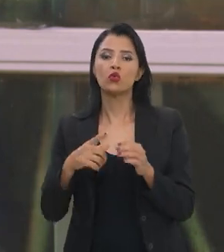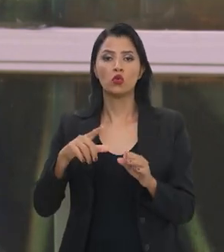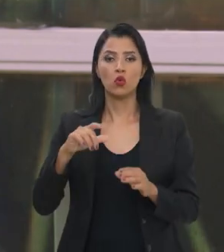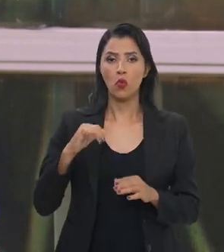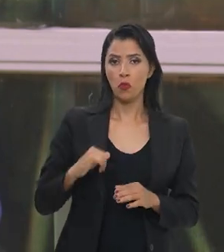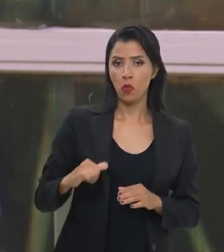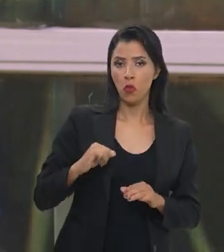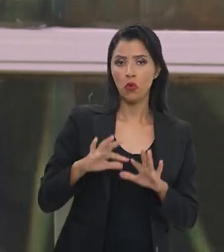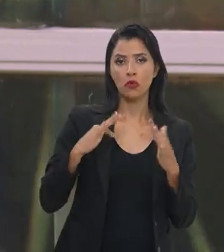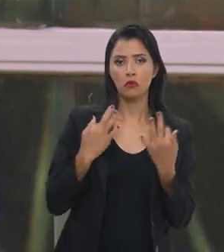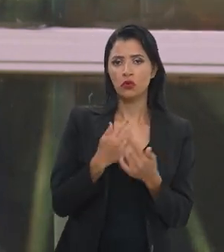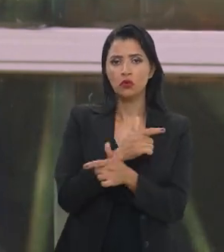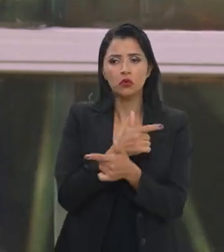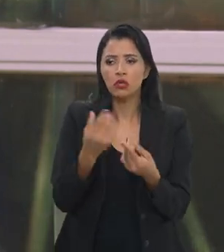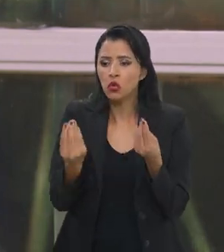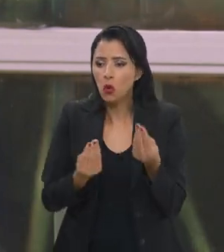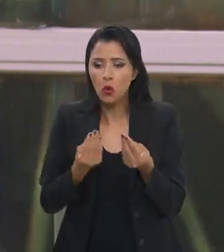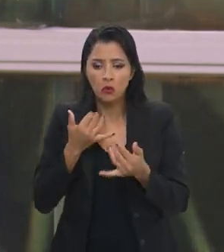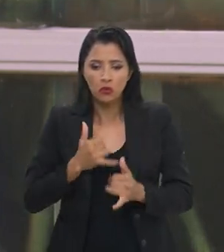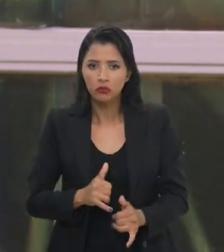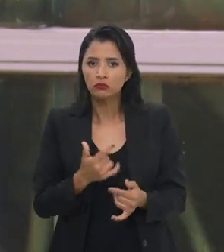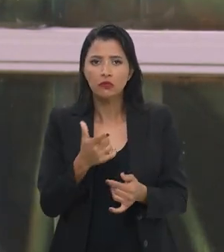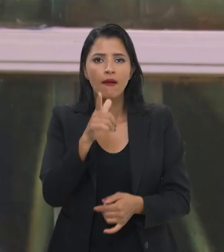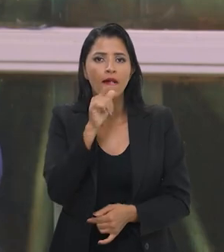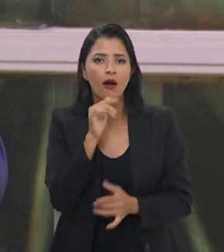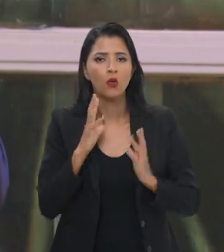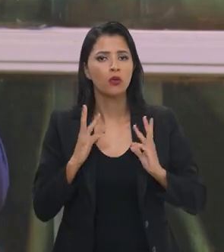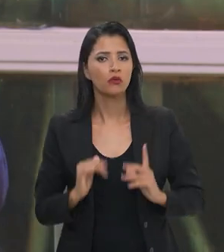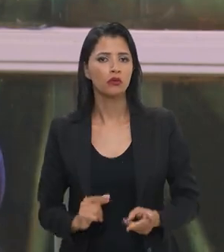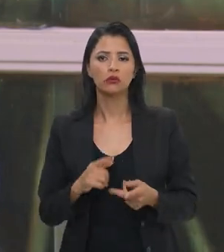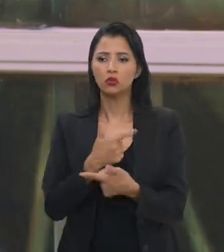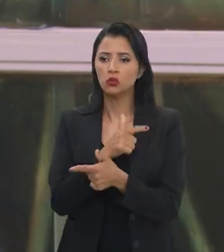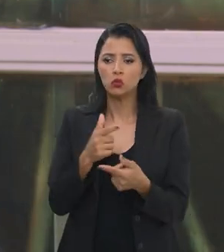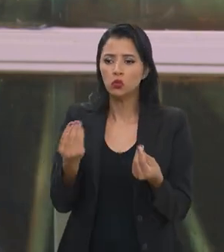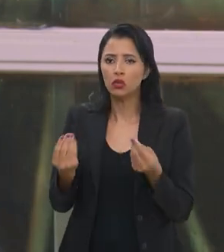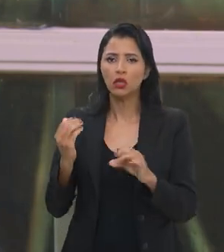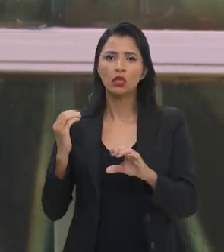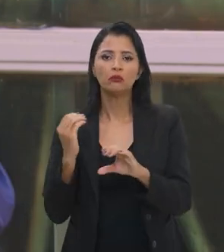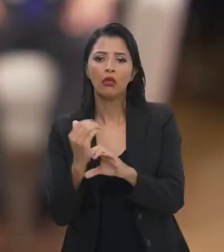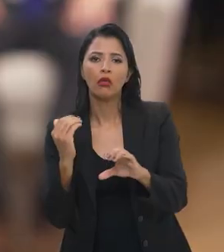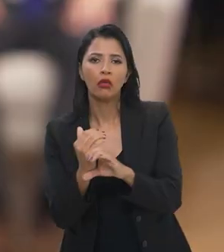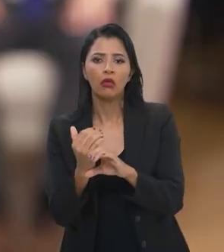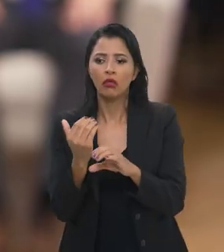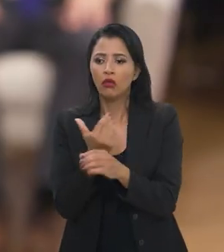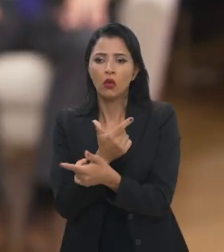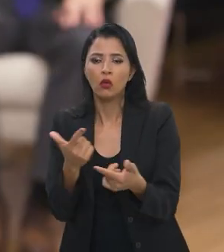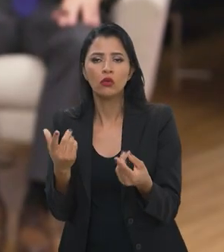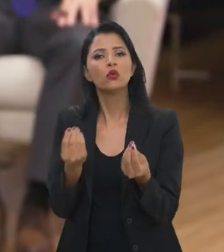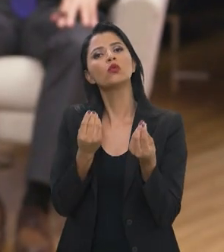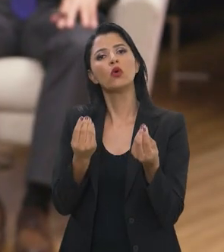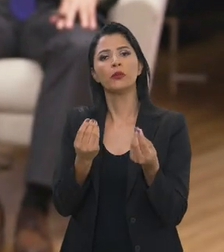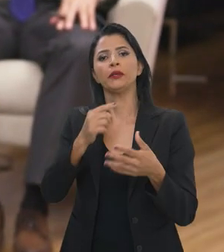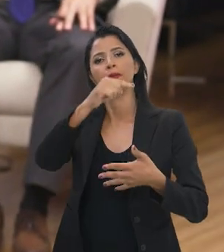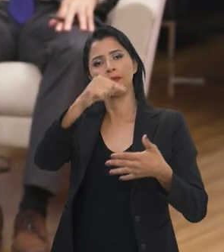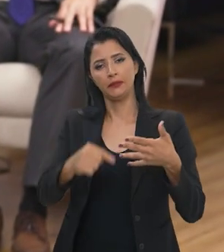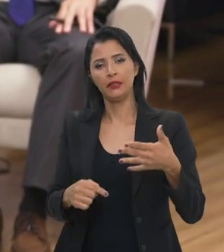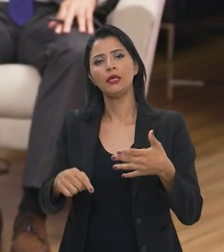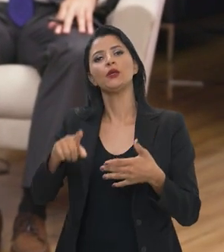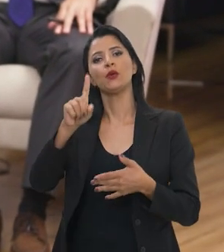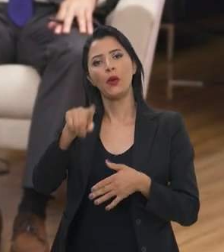Bolsa Família não tem energia onde ela mora não tem água potável não tem comunicação Então tudo isso